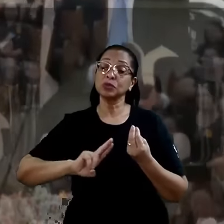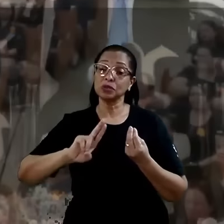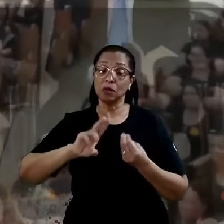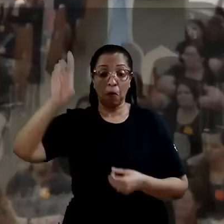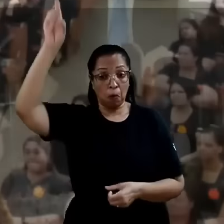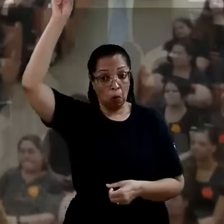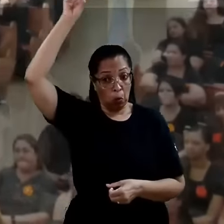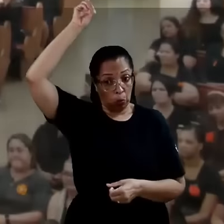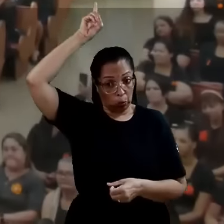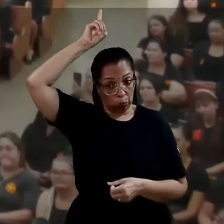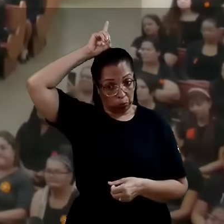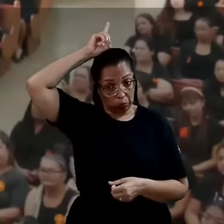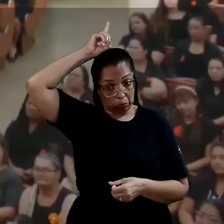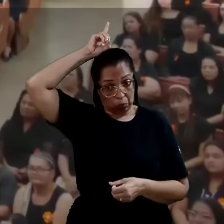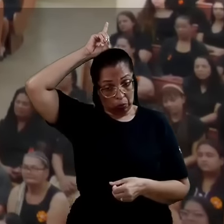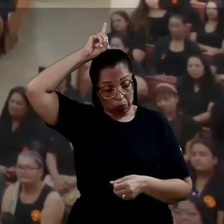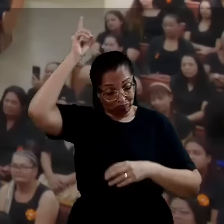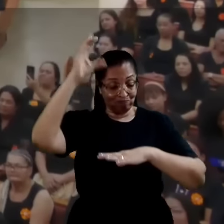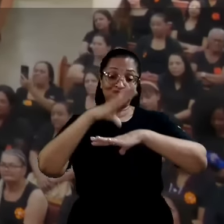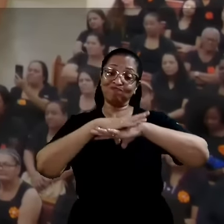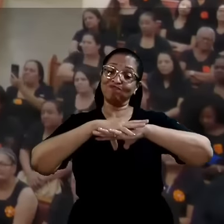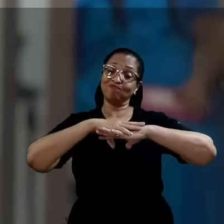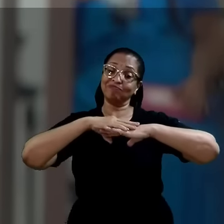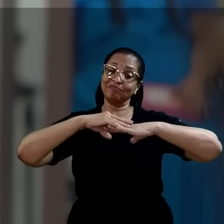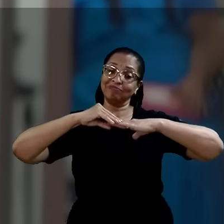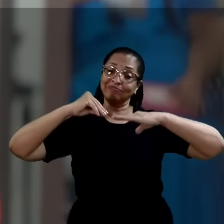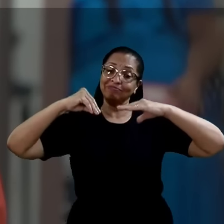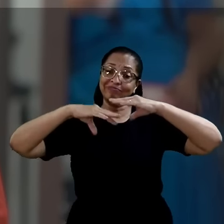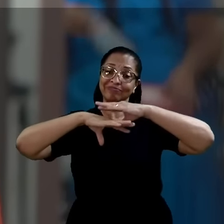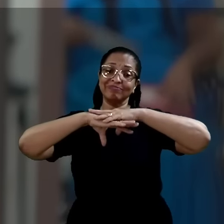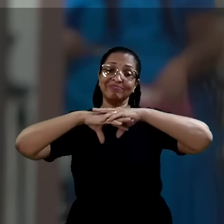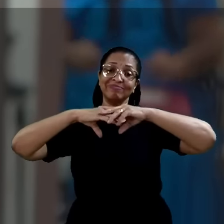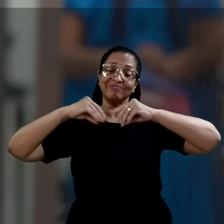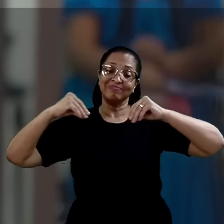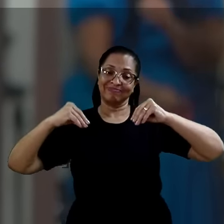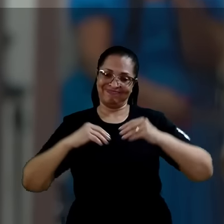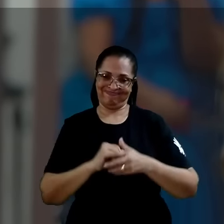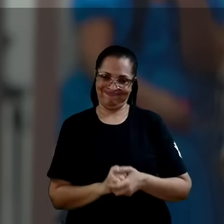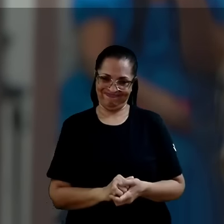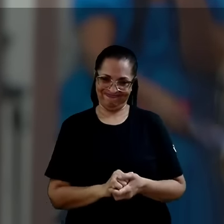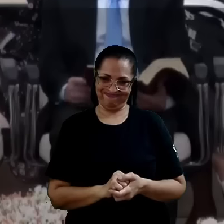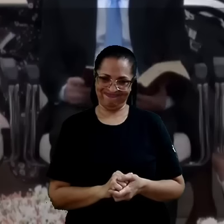timóte mas ISO erá o que também estava na sua mãe na sua